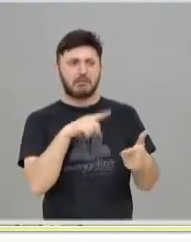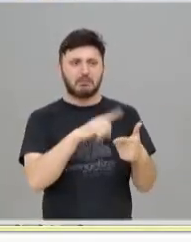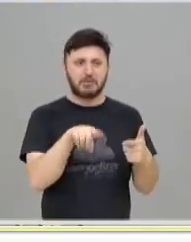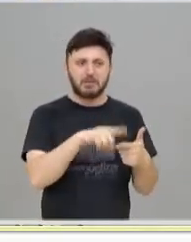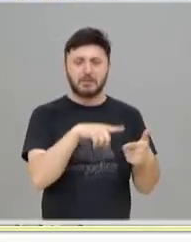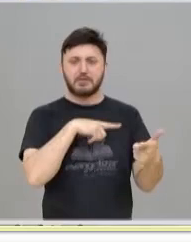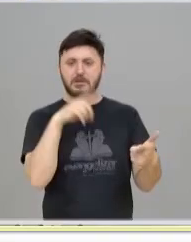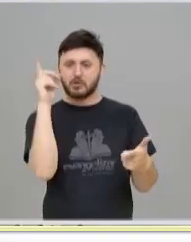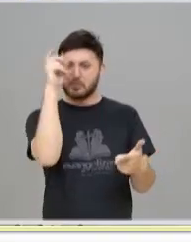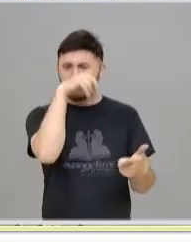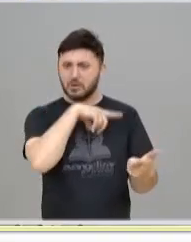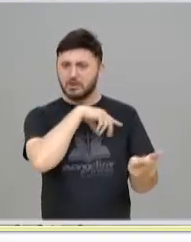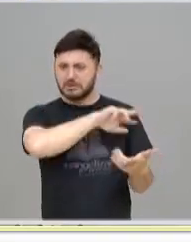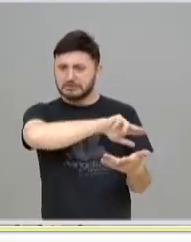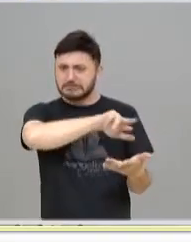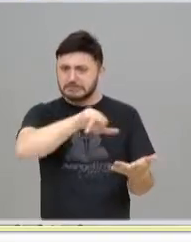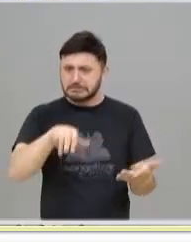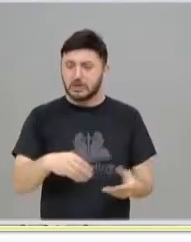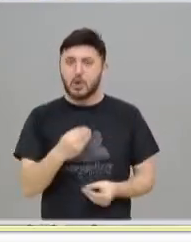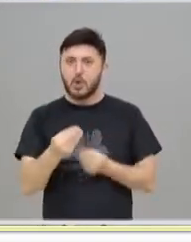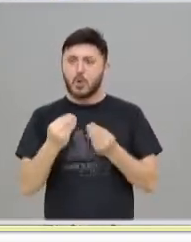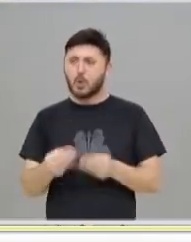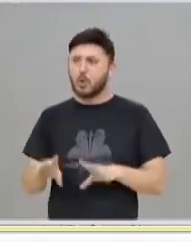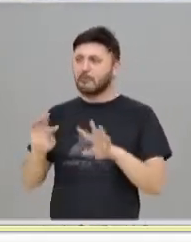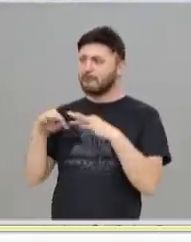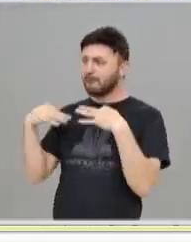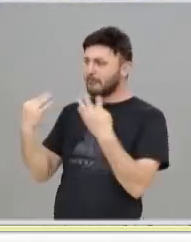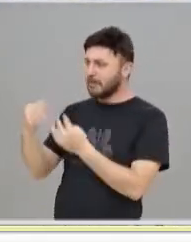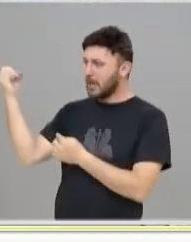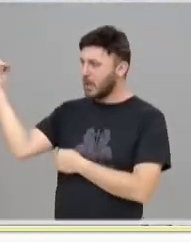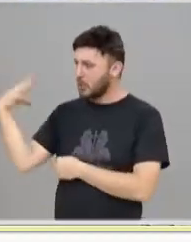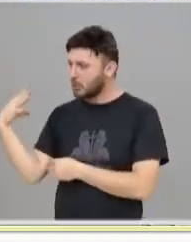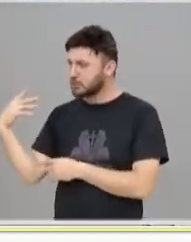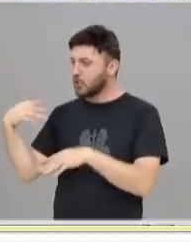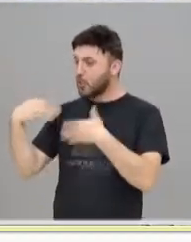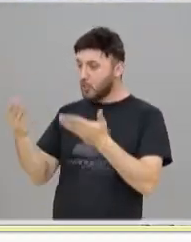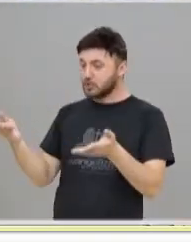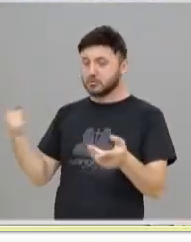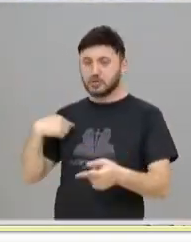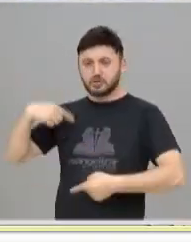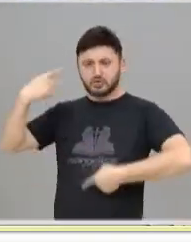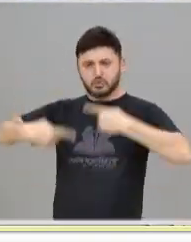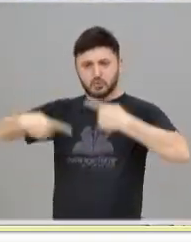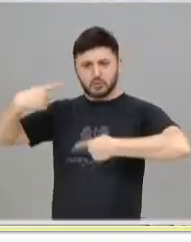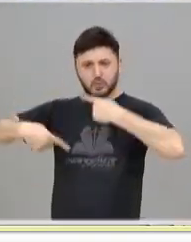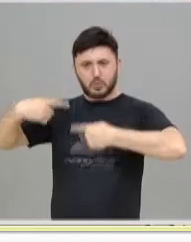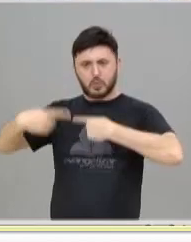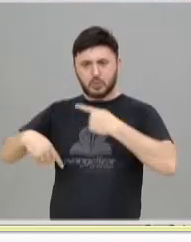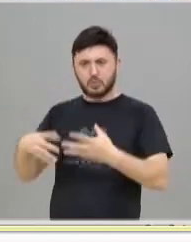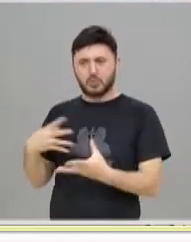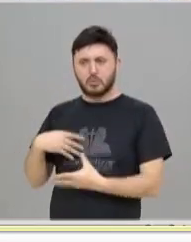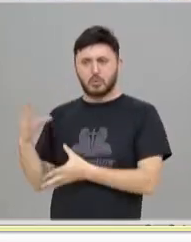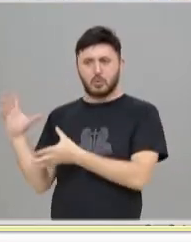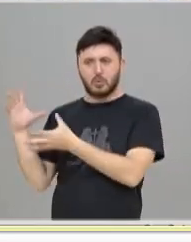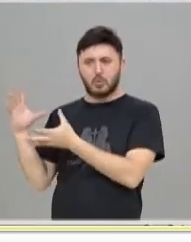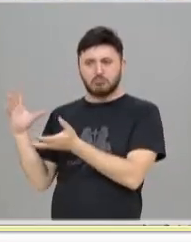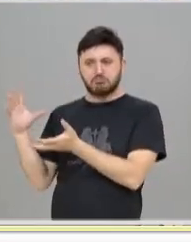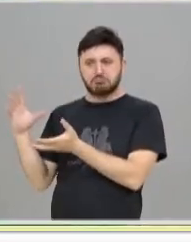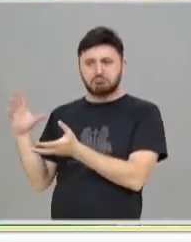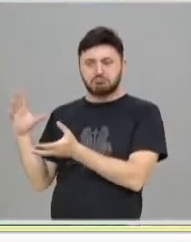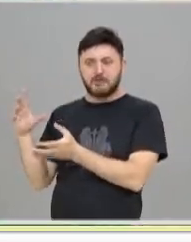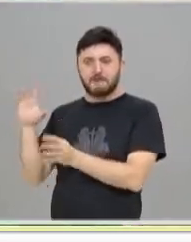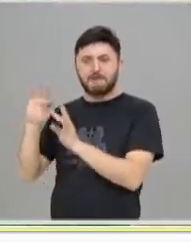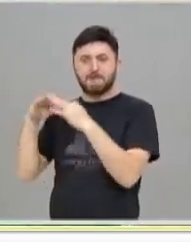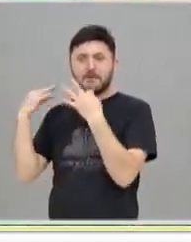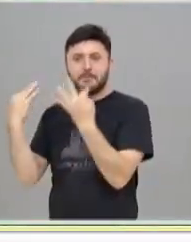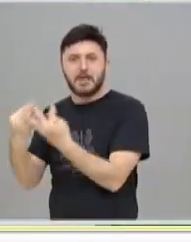feridas? Como pode hoje, quando se discute tanto o conceito de família, estrutura de